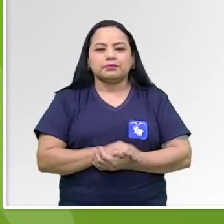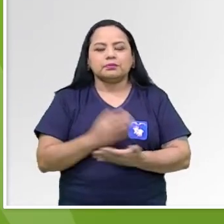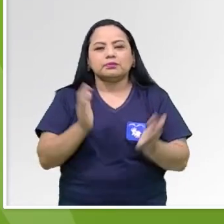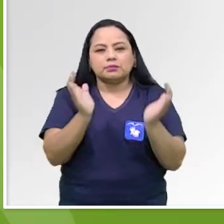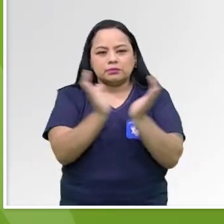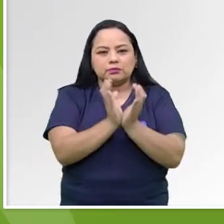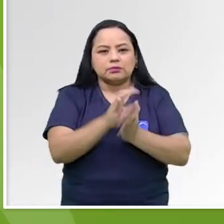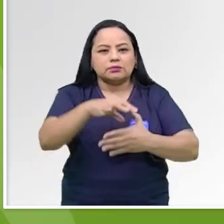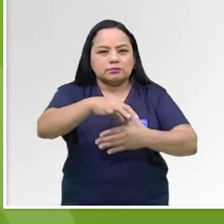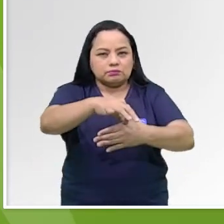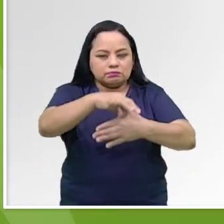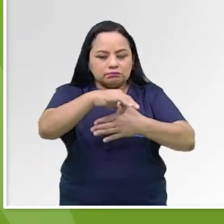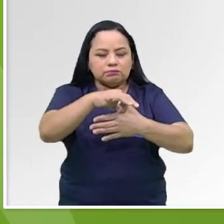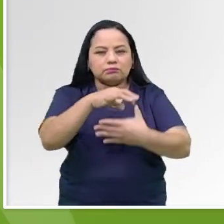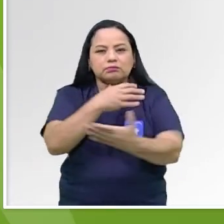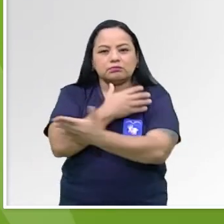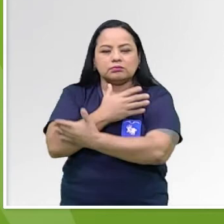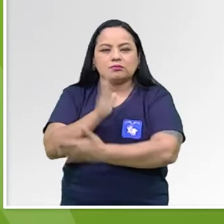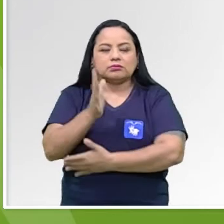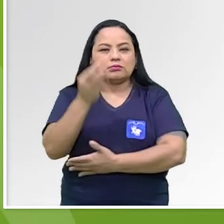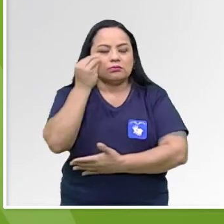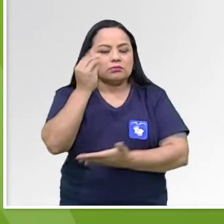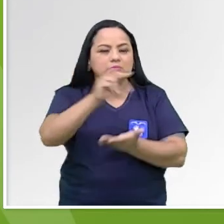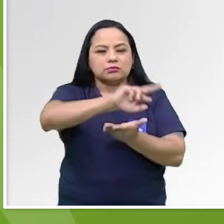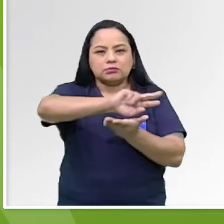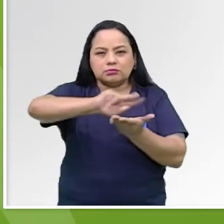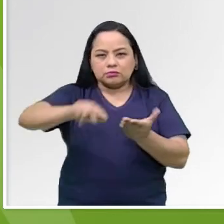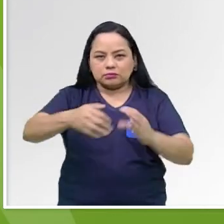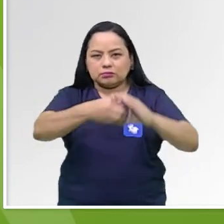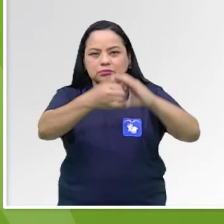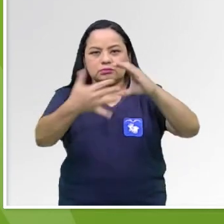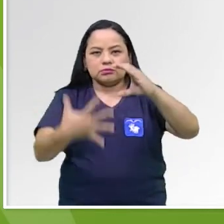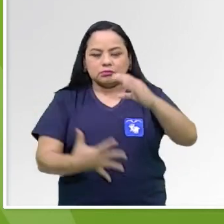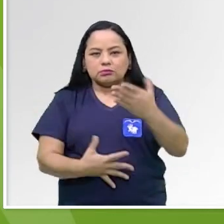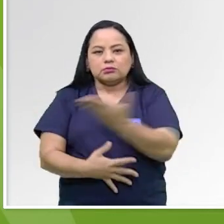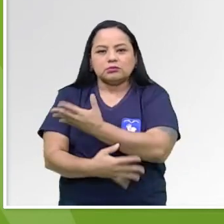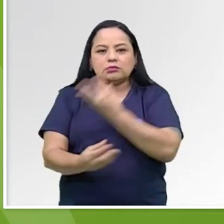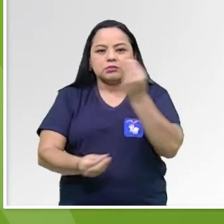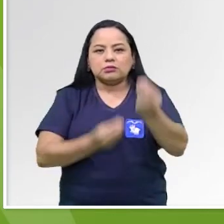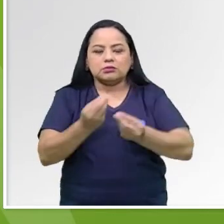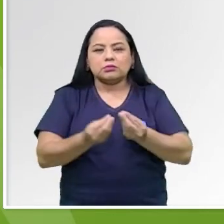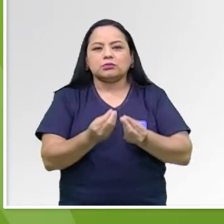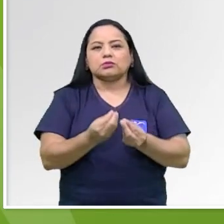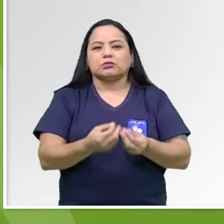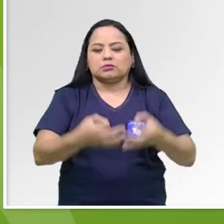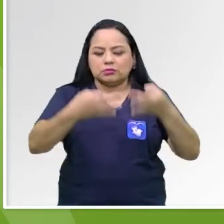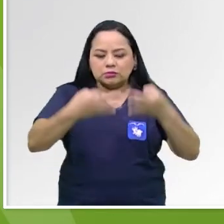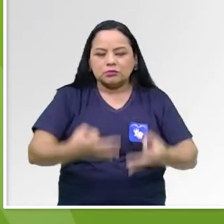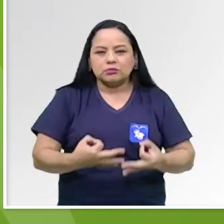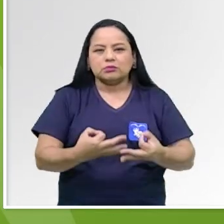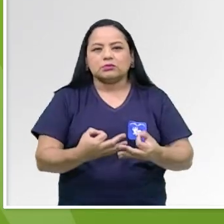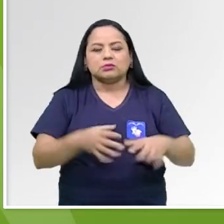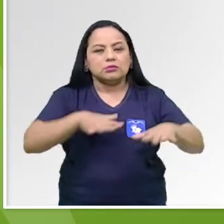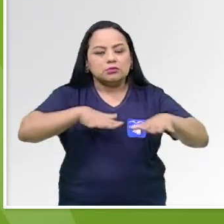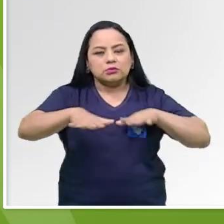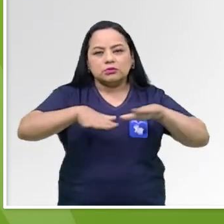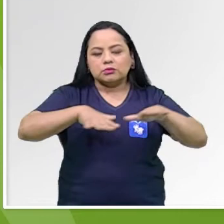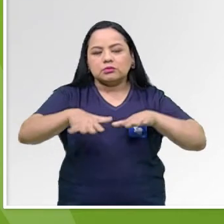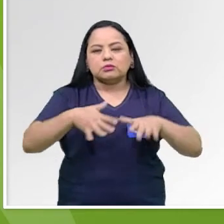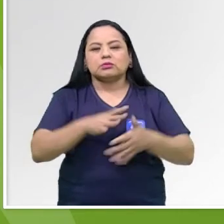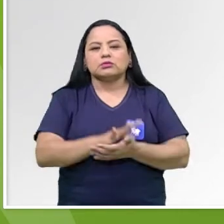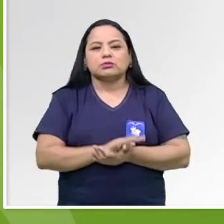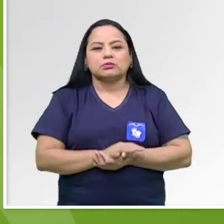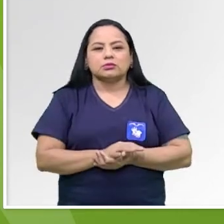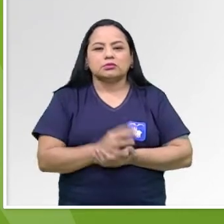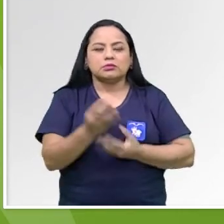dos carnívoros. A gente já viu várias características deles, como eles se comportam, a sua locomoção, a